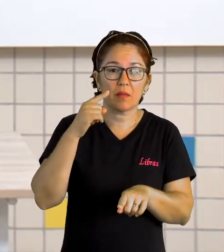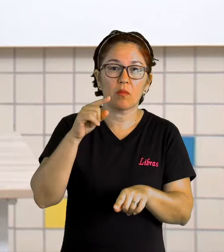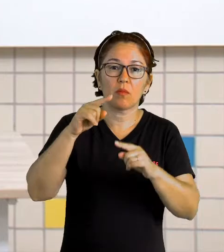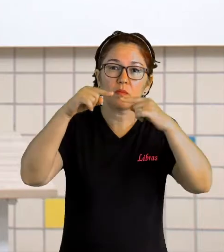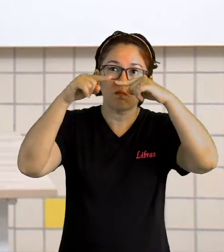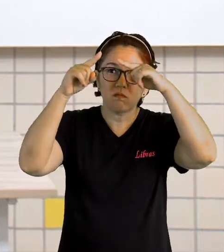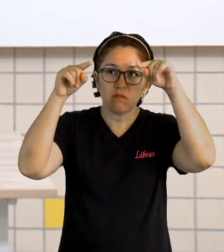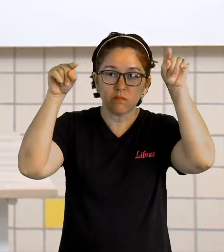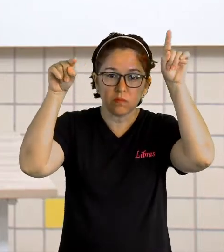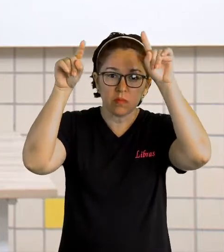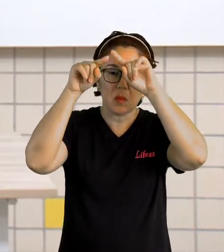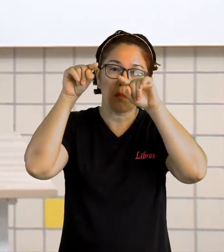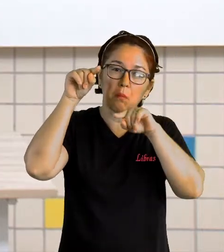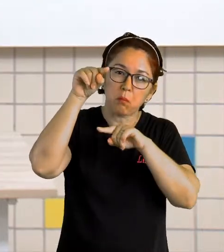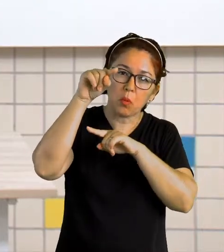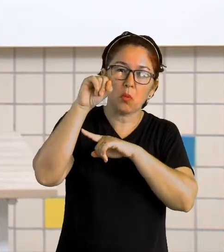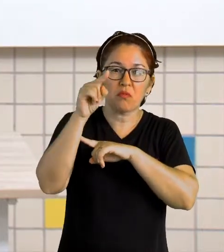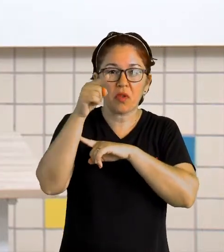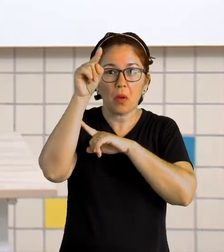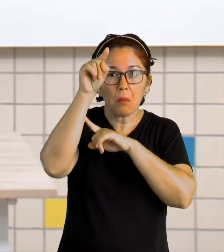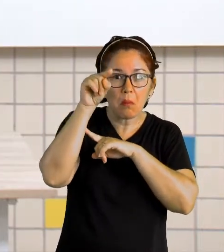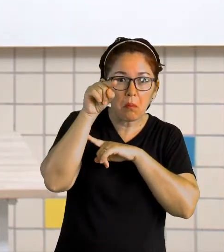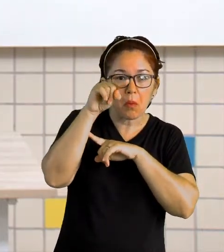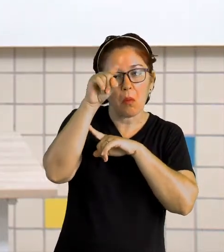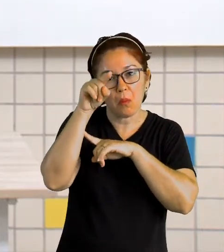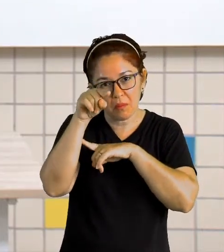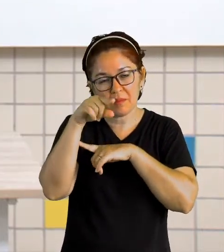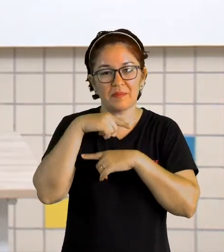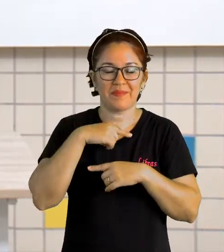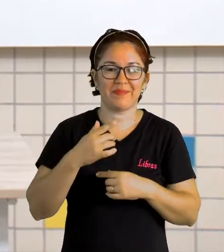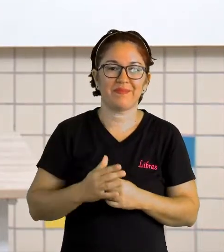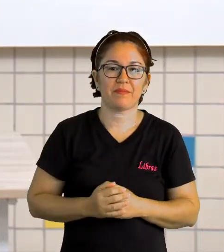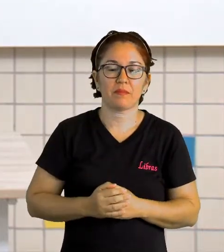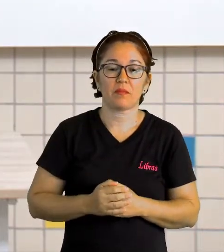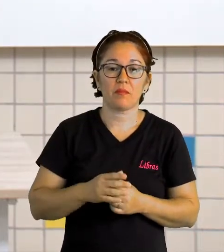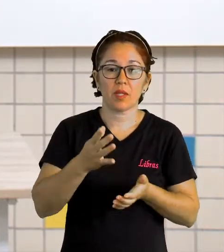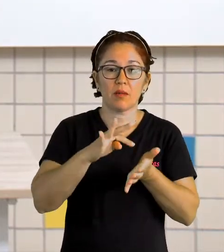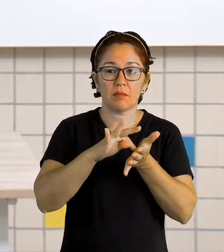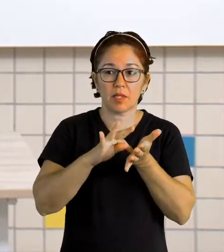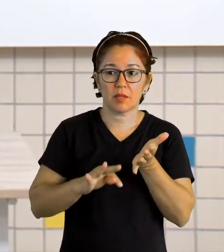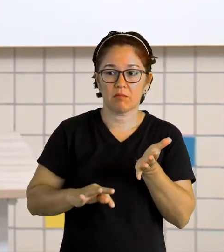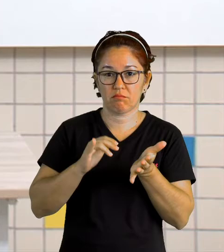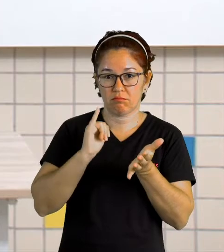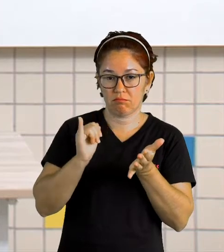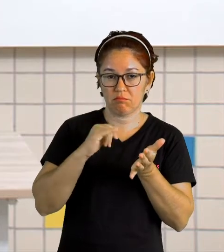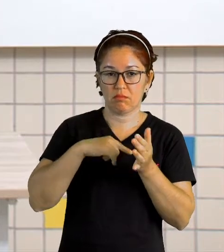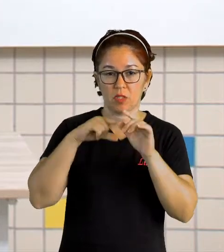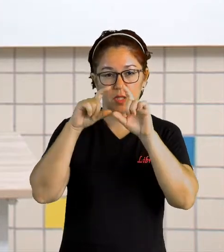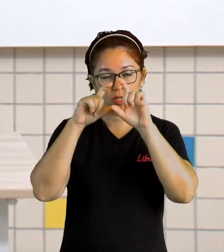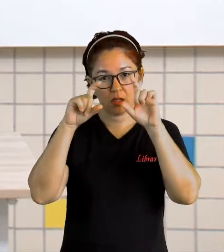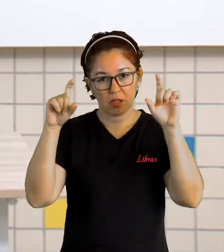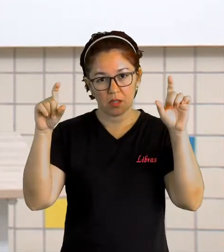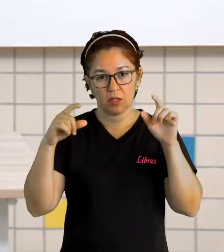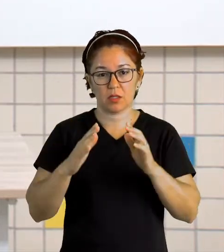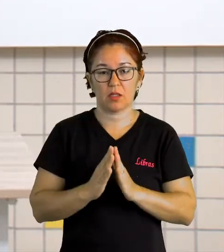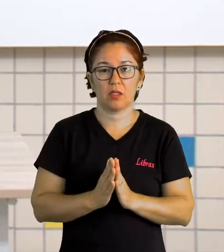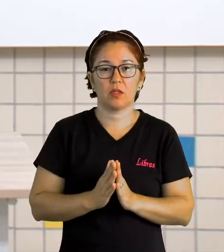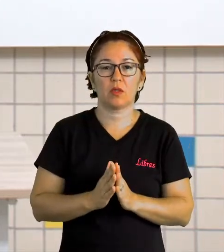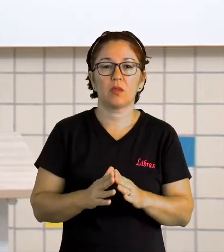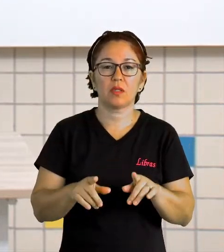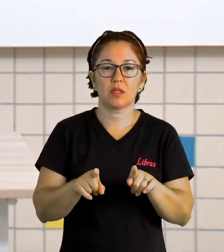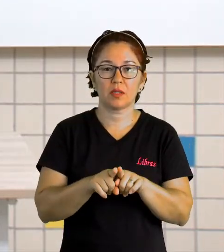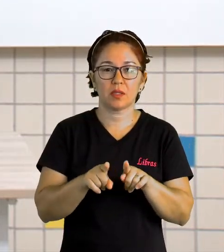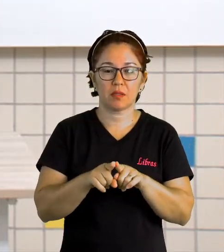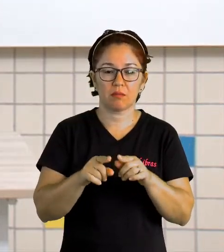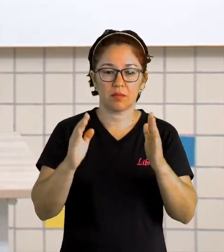podemos observar o seguinte: no texto narrativo tem título, parágrafo, produção e tem